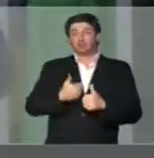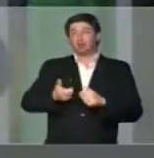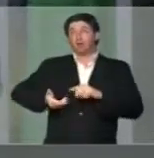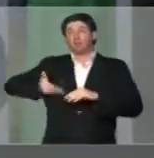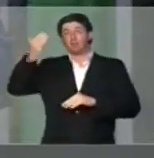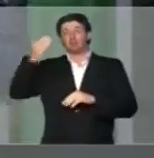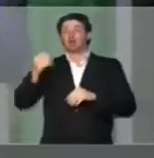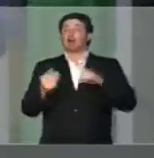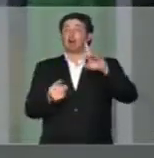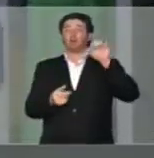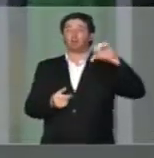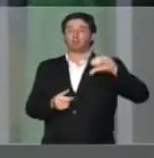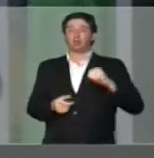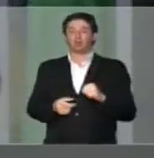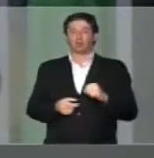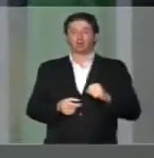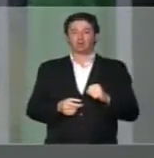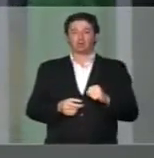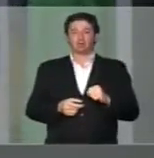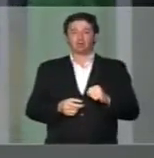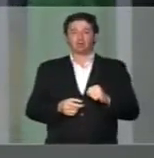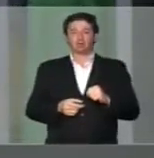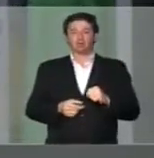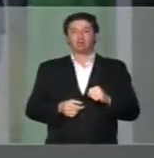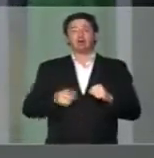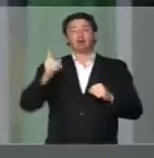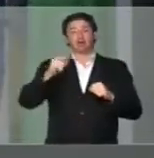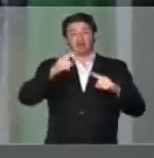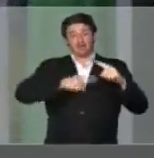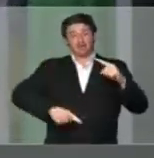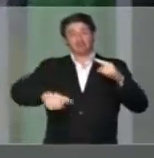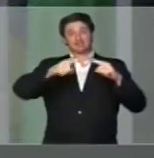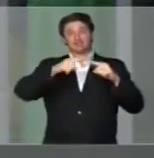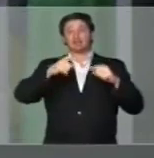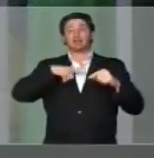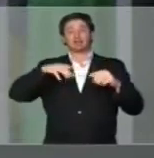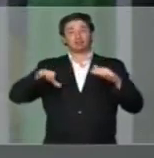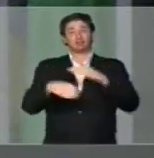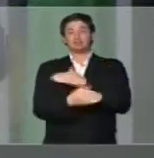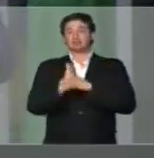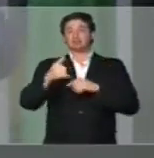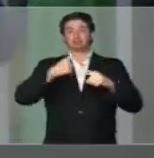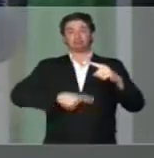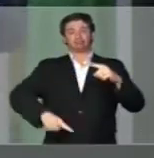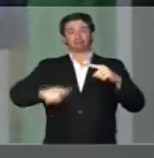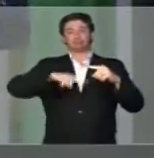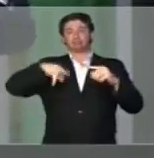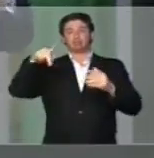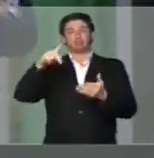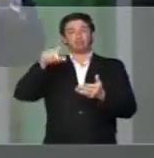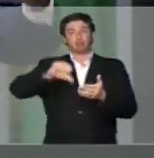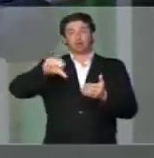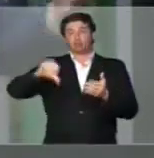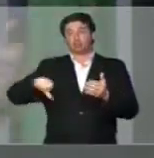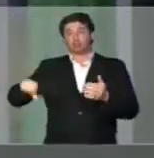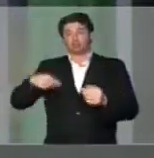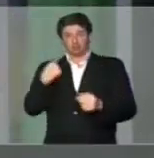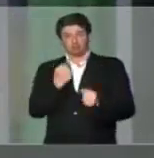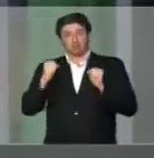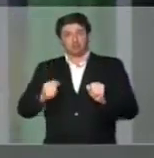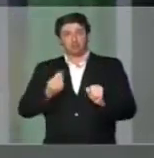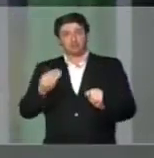e, pior, caindo a receita. É um ciclo vicioso, senhor presidente, e nós não podemos participar